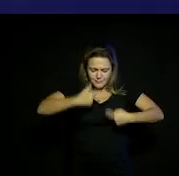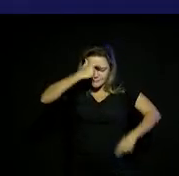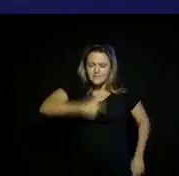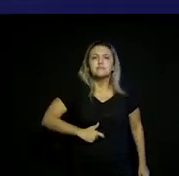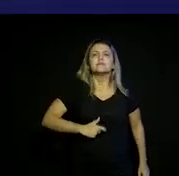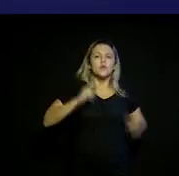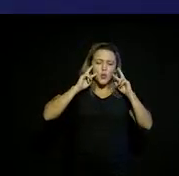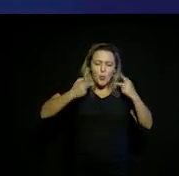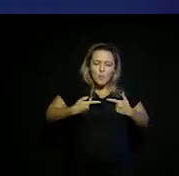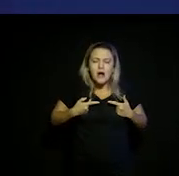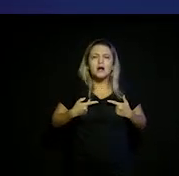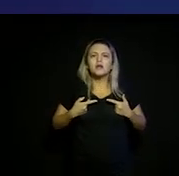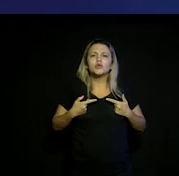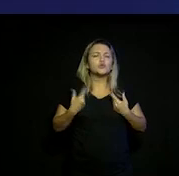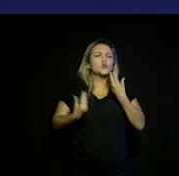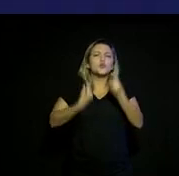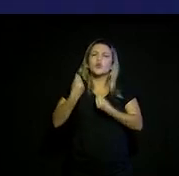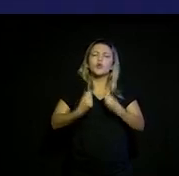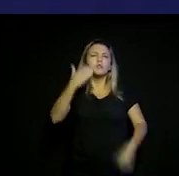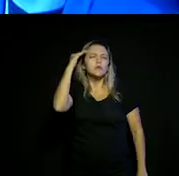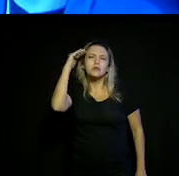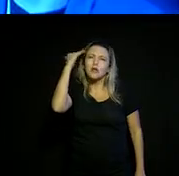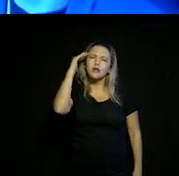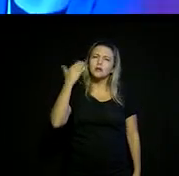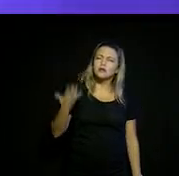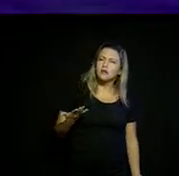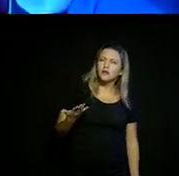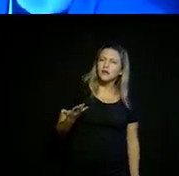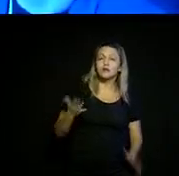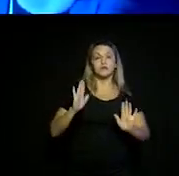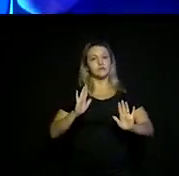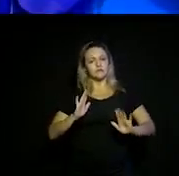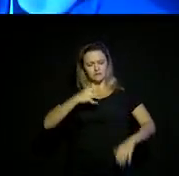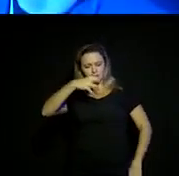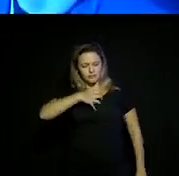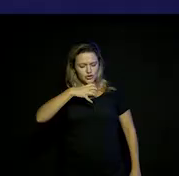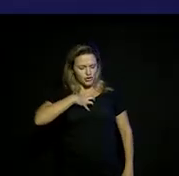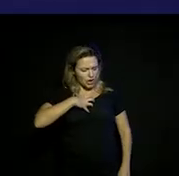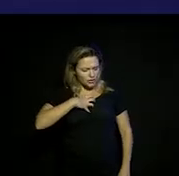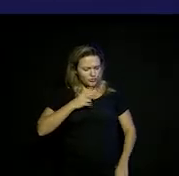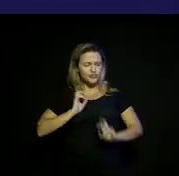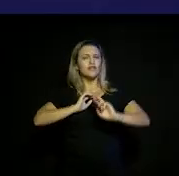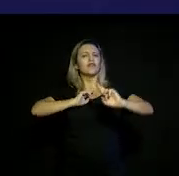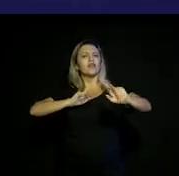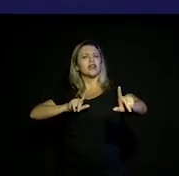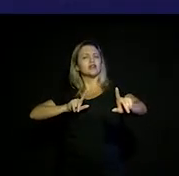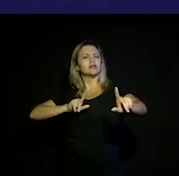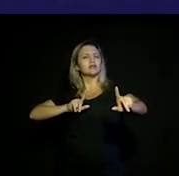nós estamos muito distantes de entender direito. E ser diferente, diferente de